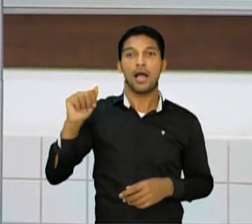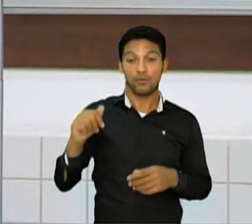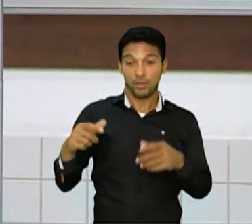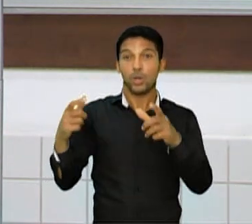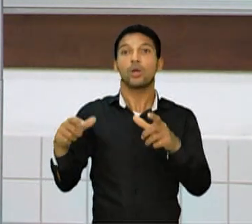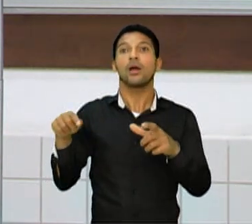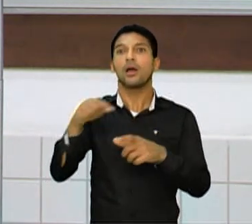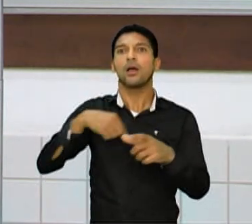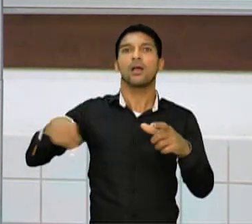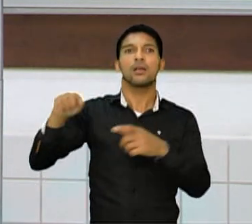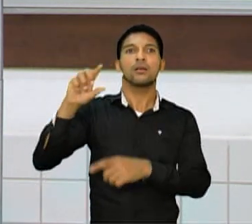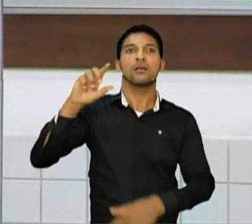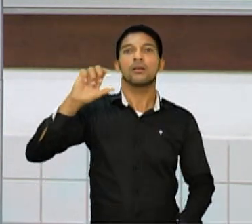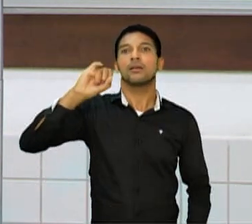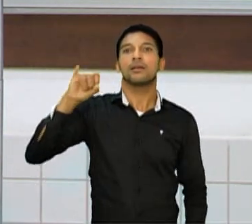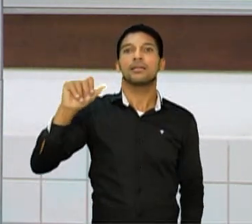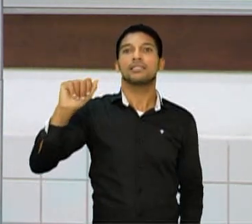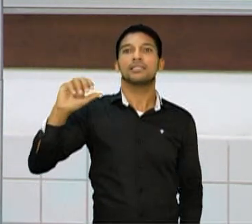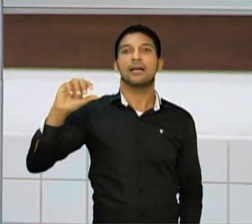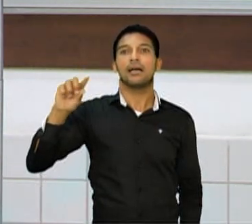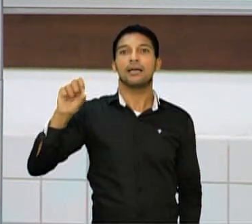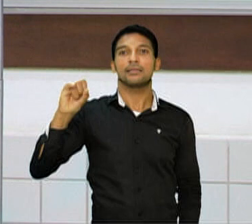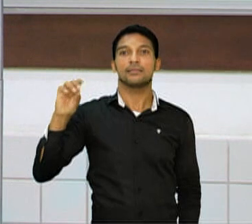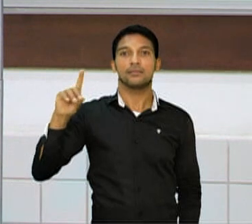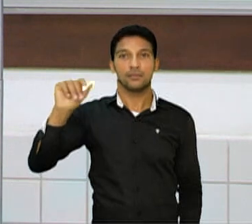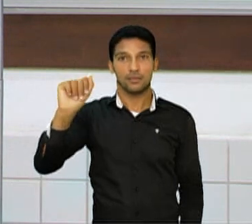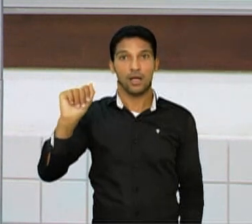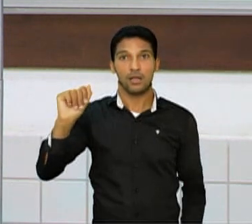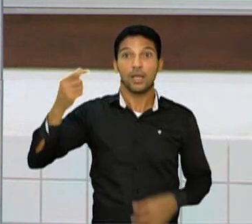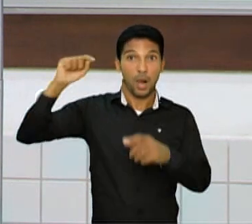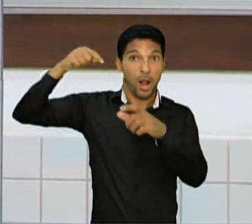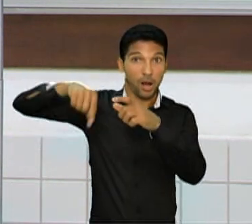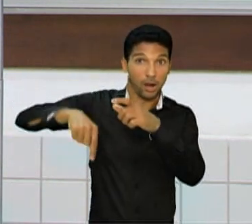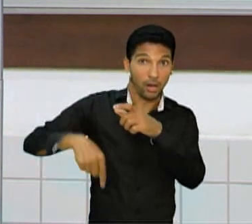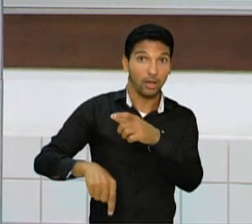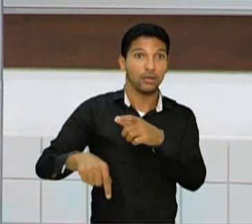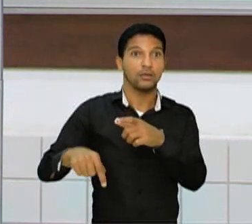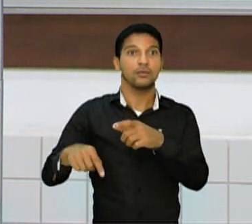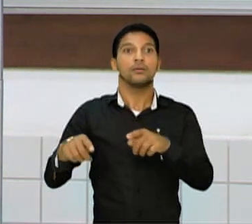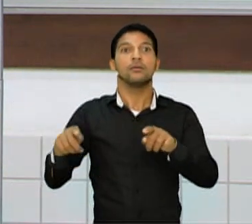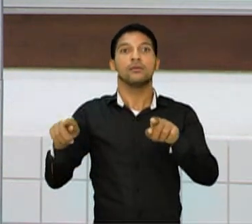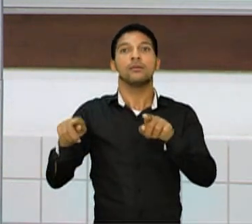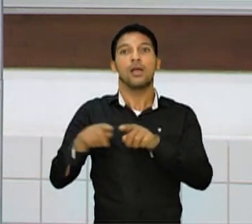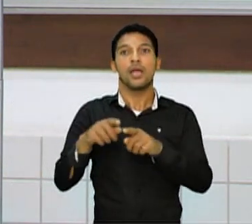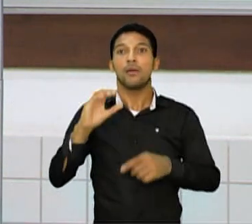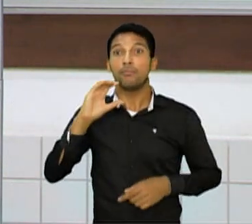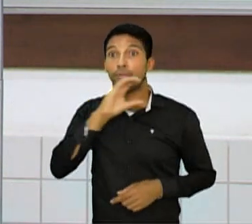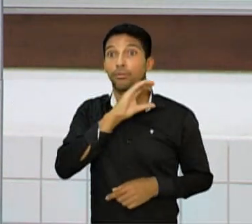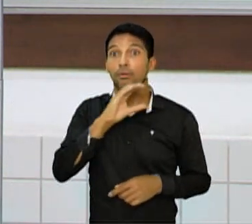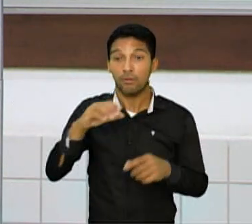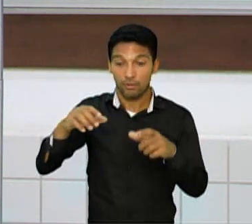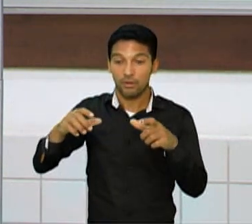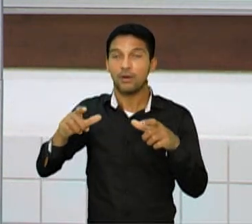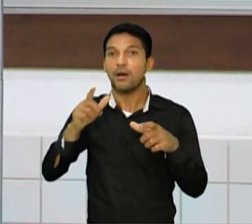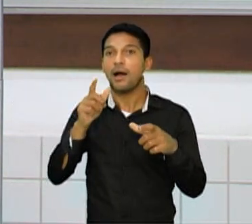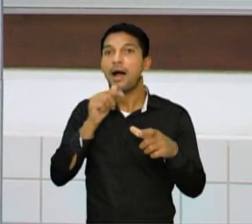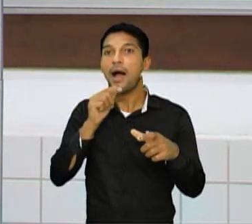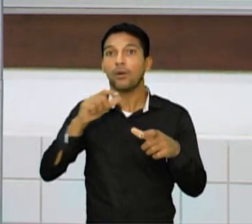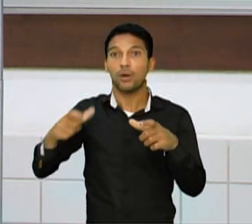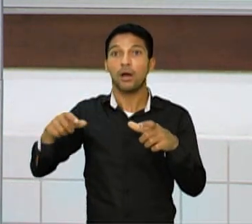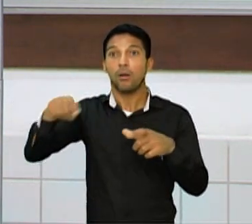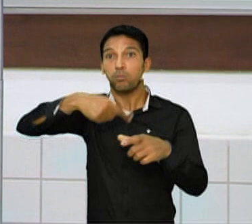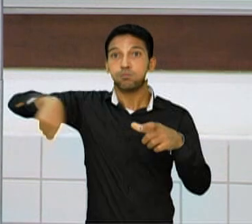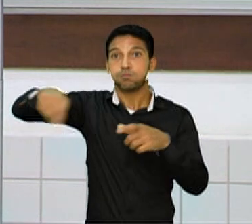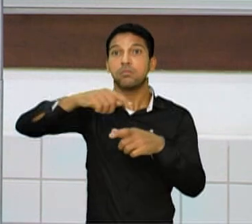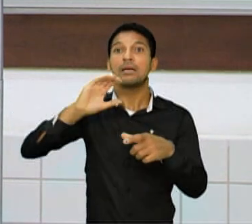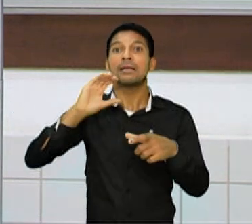por causa da sua profundidade e proximidade com o interior do planeta, aquecida, atinge os 100 graus Celsius,